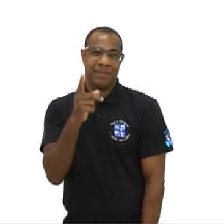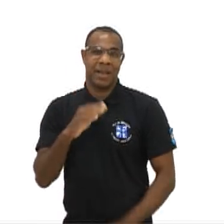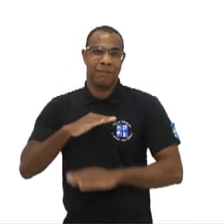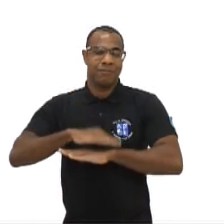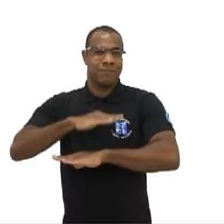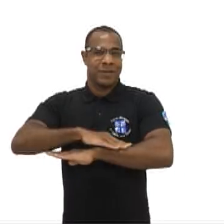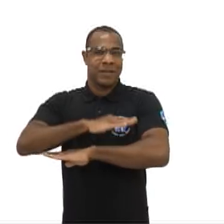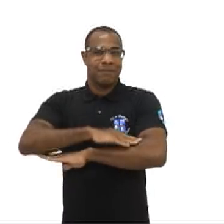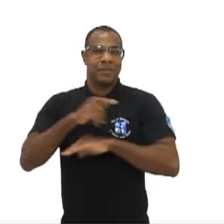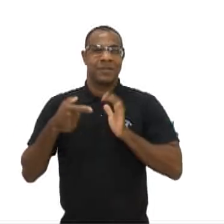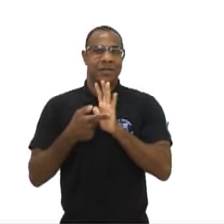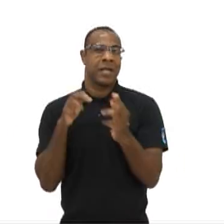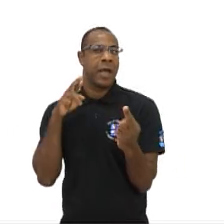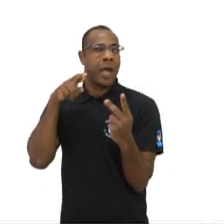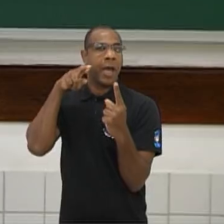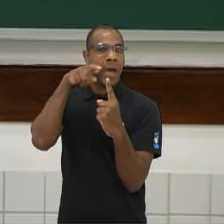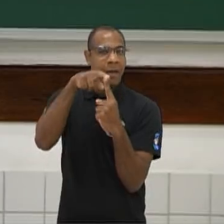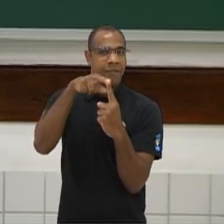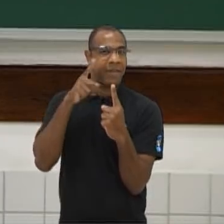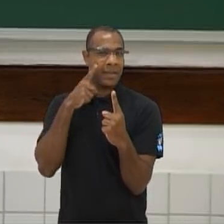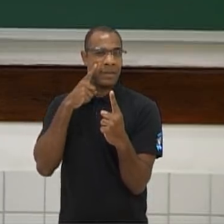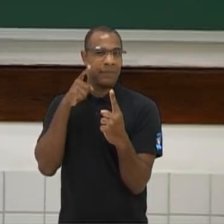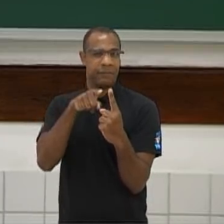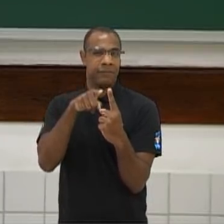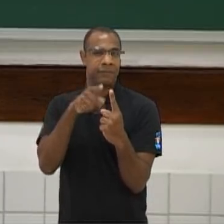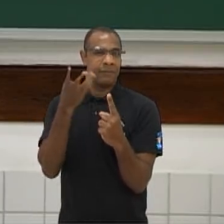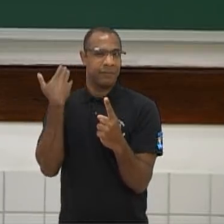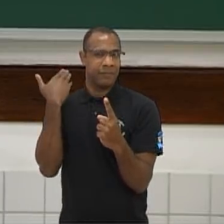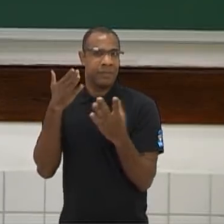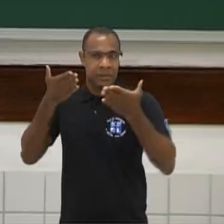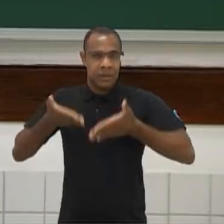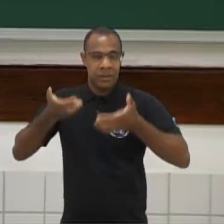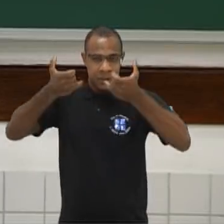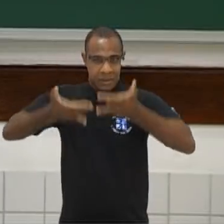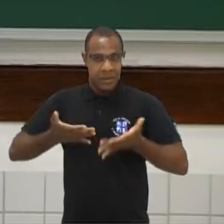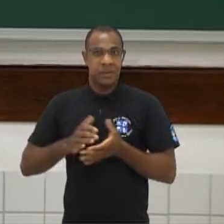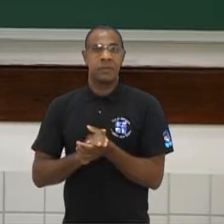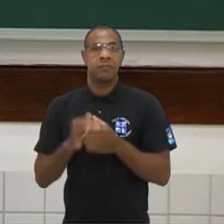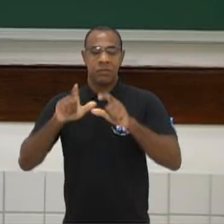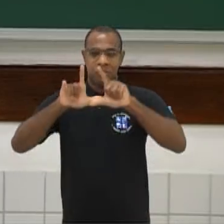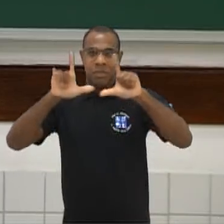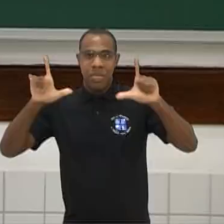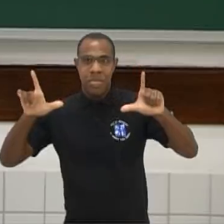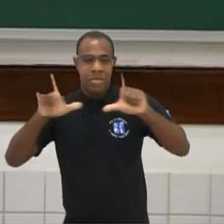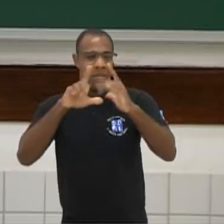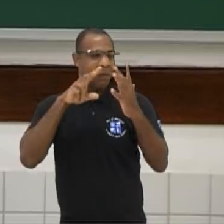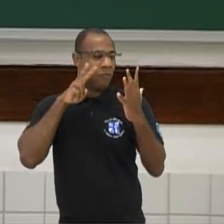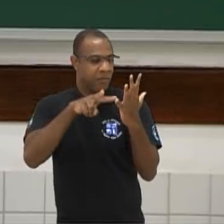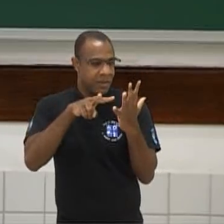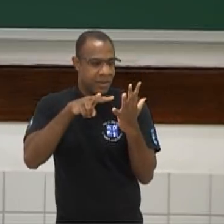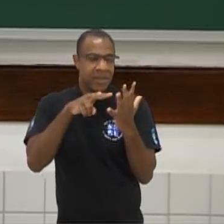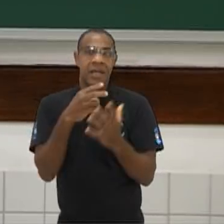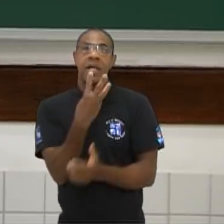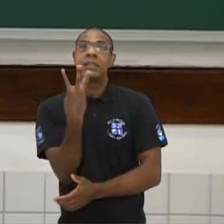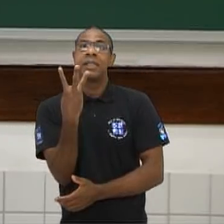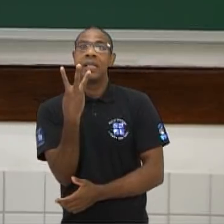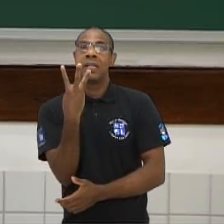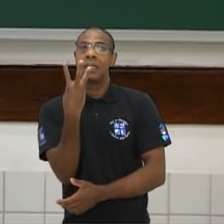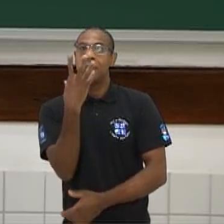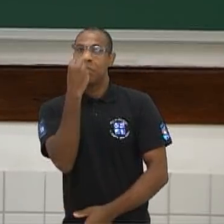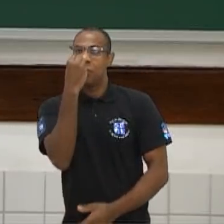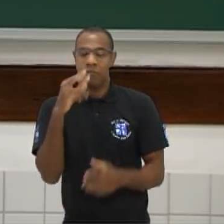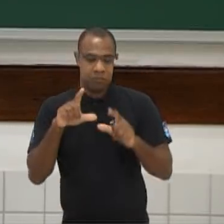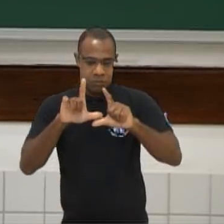como referência e mais 2 imagens. Ao todo você visualizava 3 objetos. Você retira o sapinho, que era o objeto